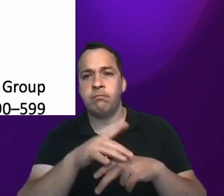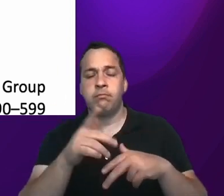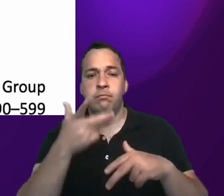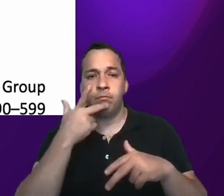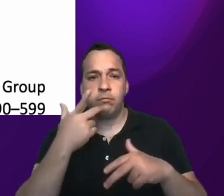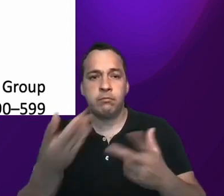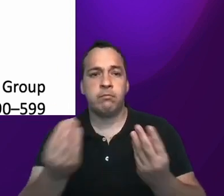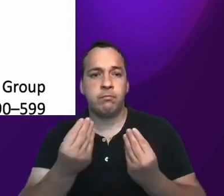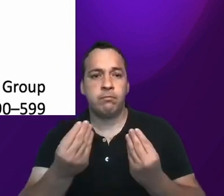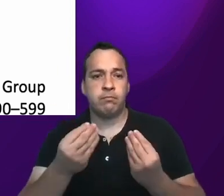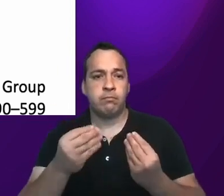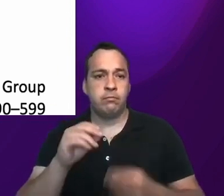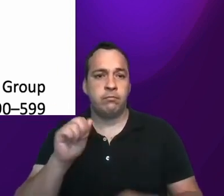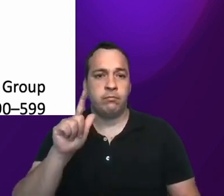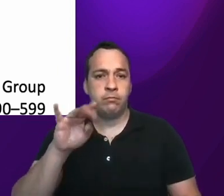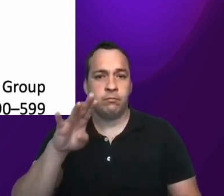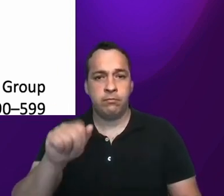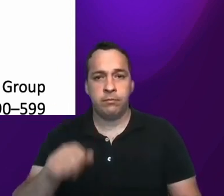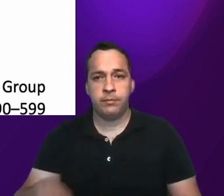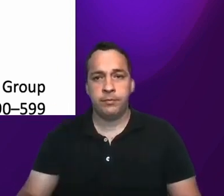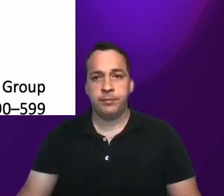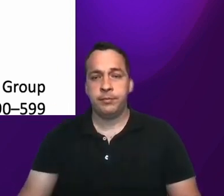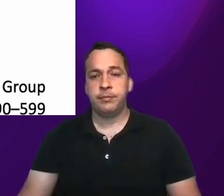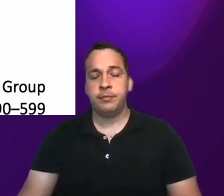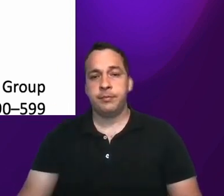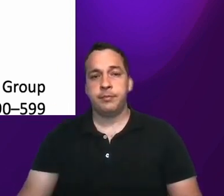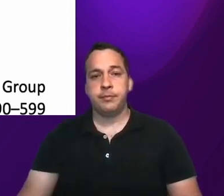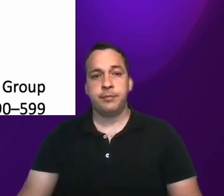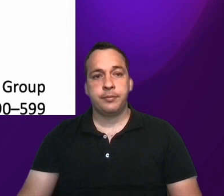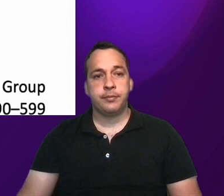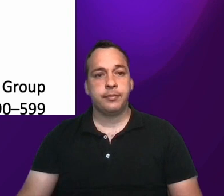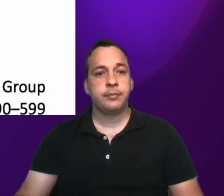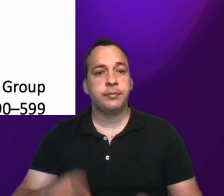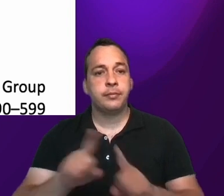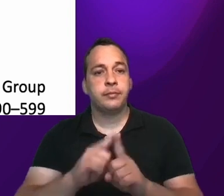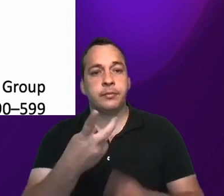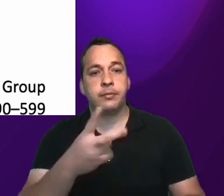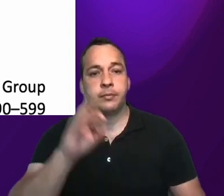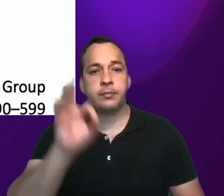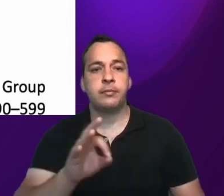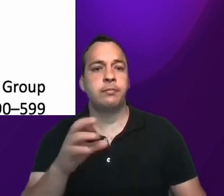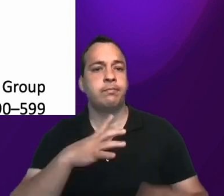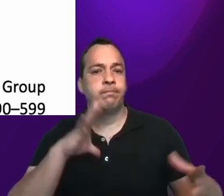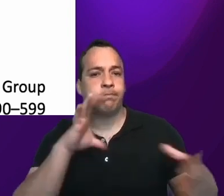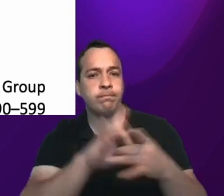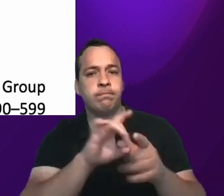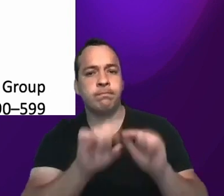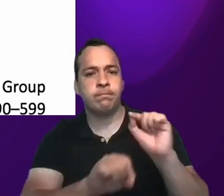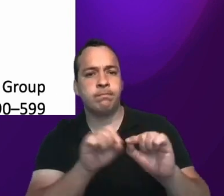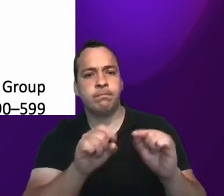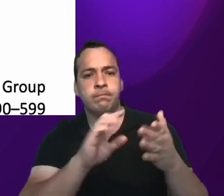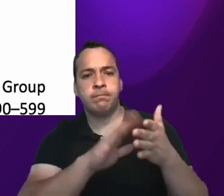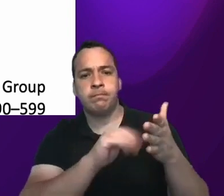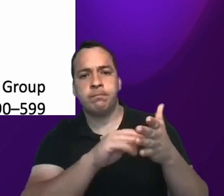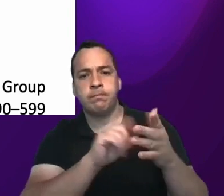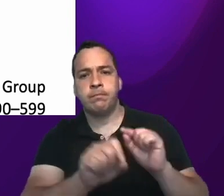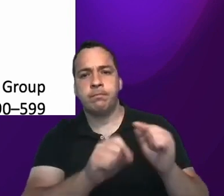albumina, então acho que isso é interessante. A albumina 20% foi associada a uma taxa de remoção de